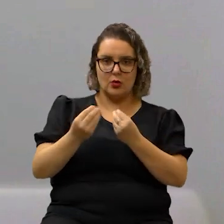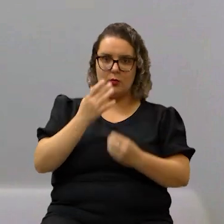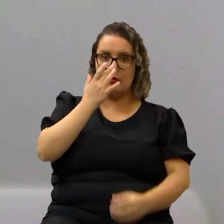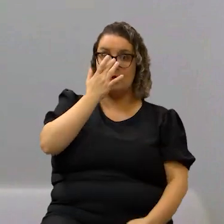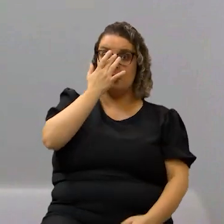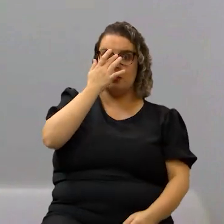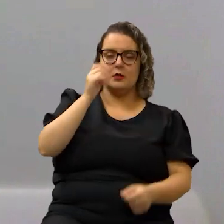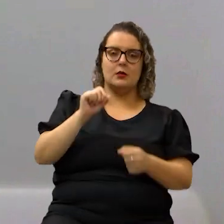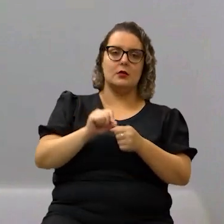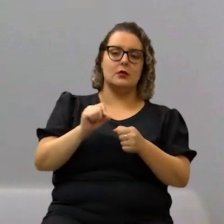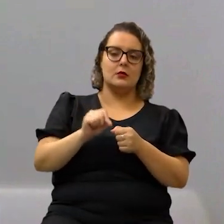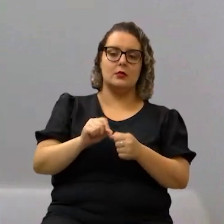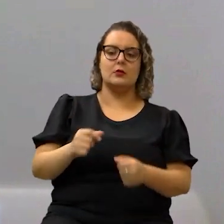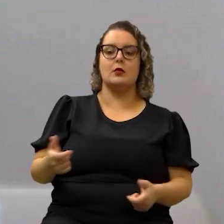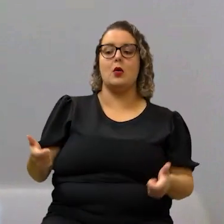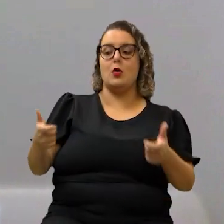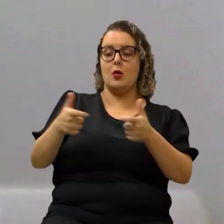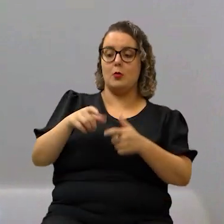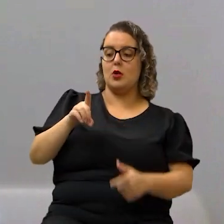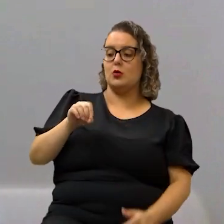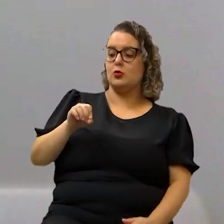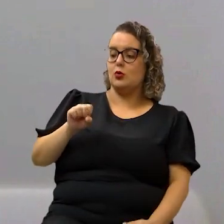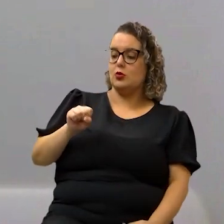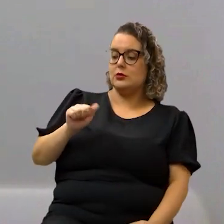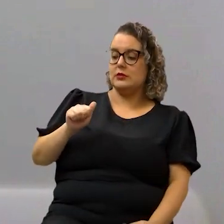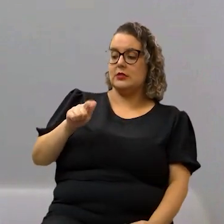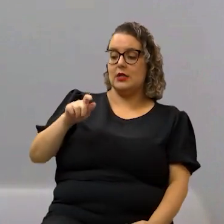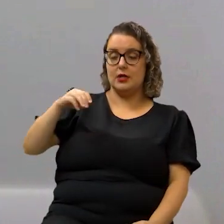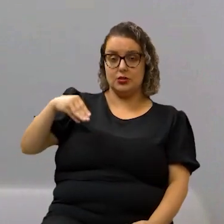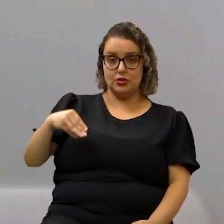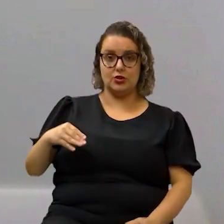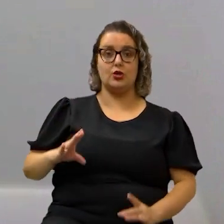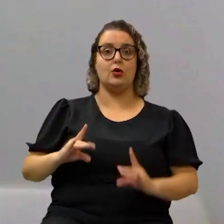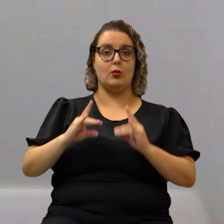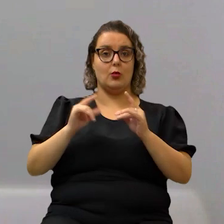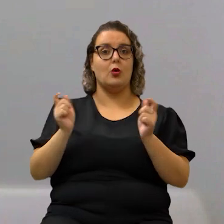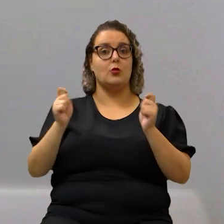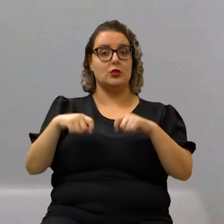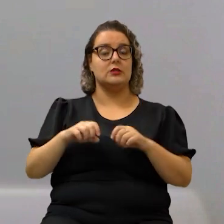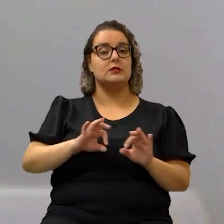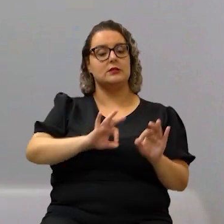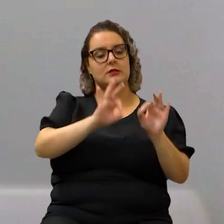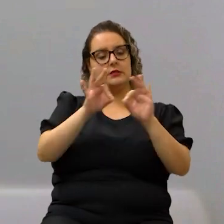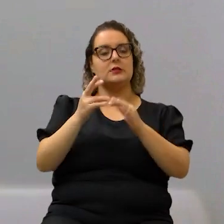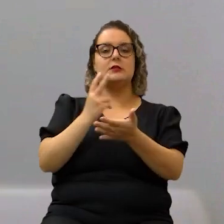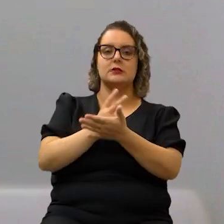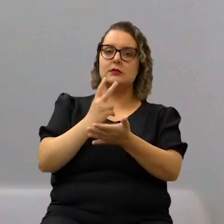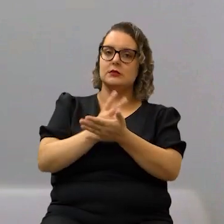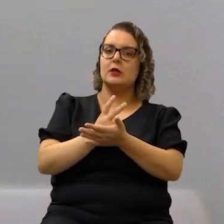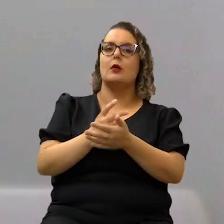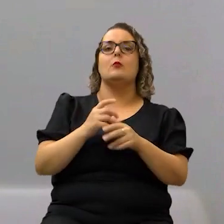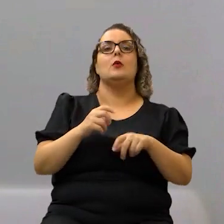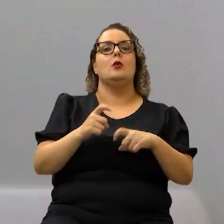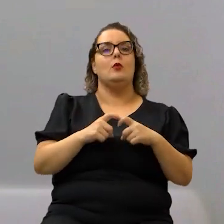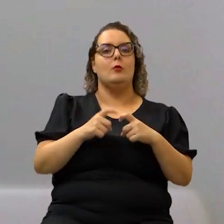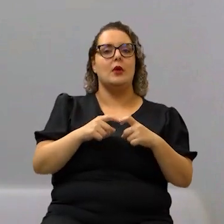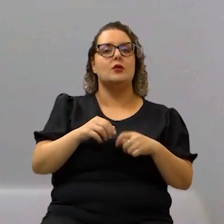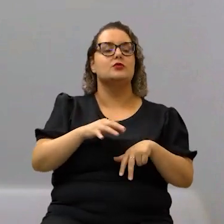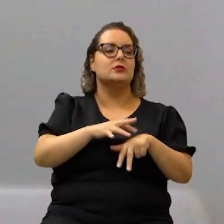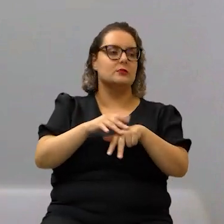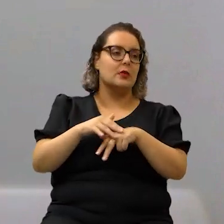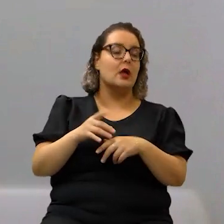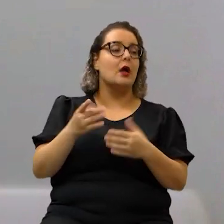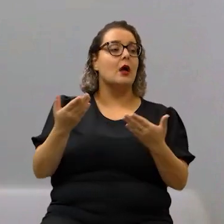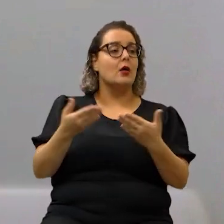como. Então, que seja feita com as menores dosagens hormonais possíveis e sempre em acompanhamento com o médico dessa